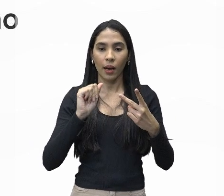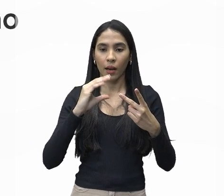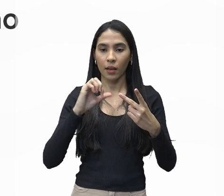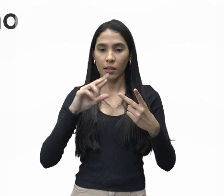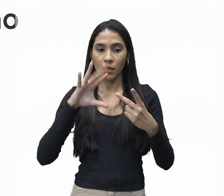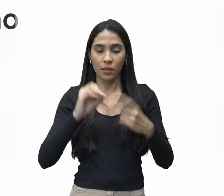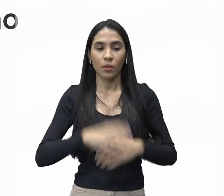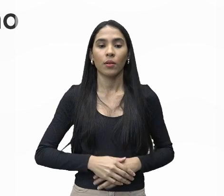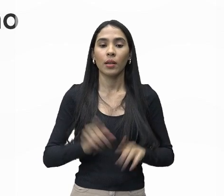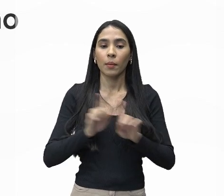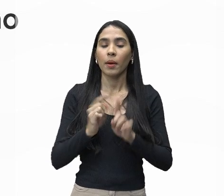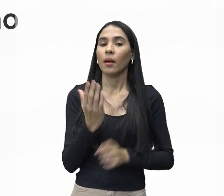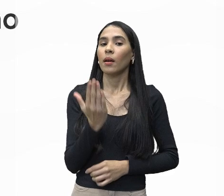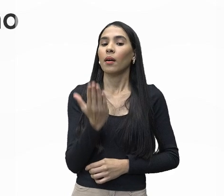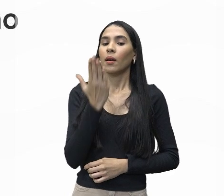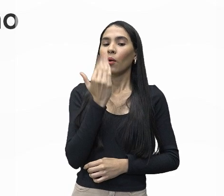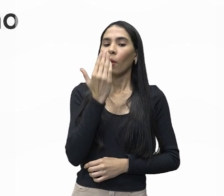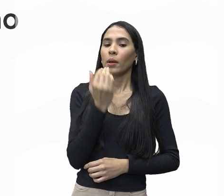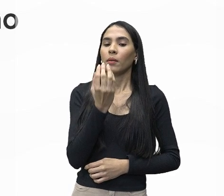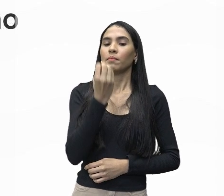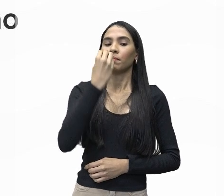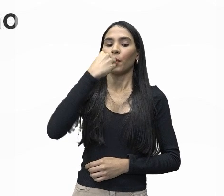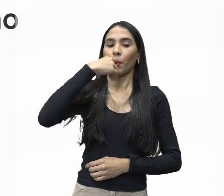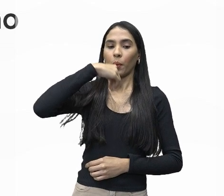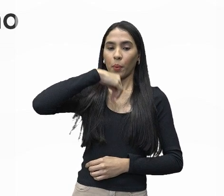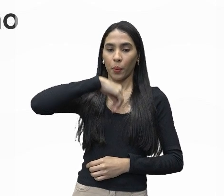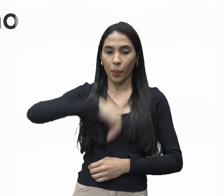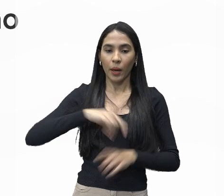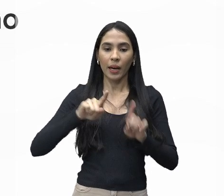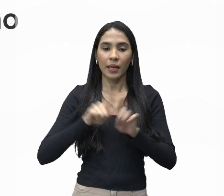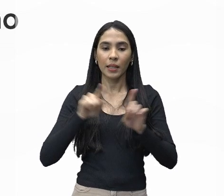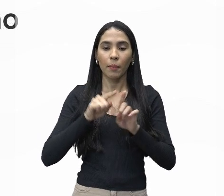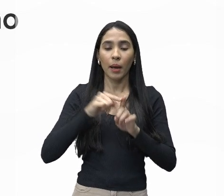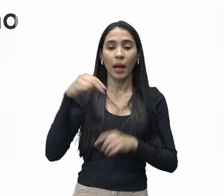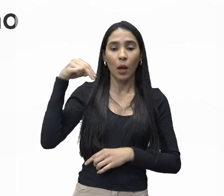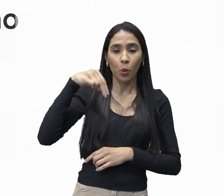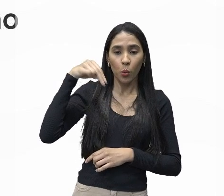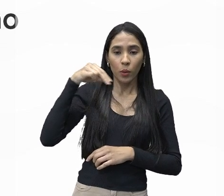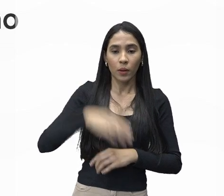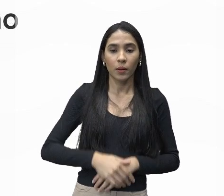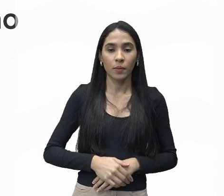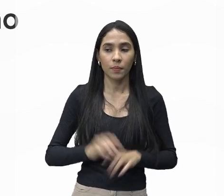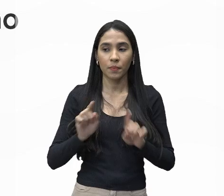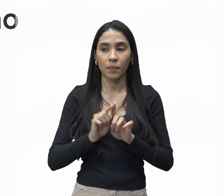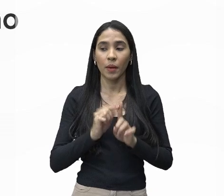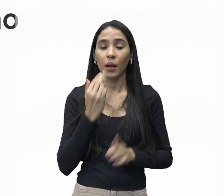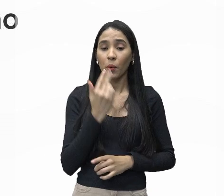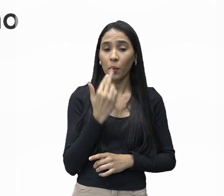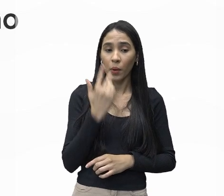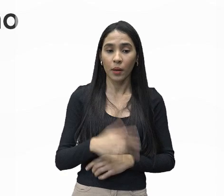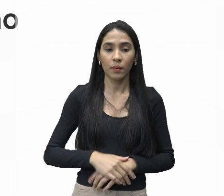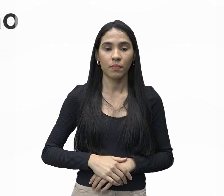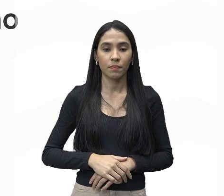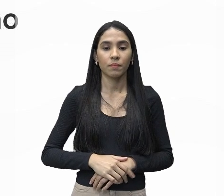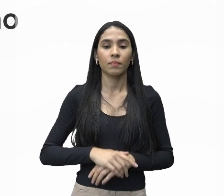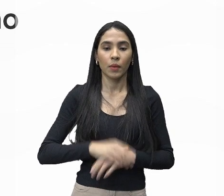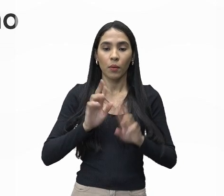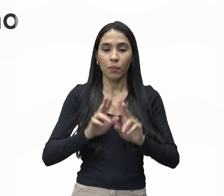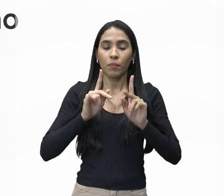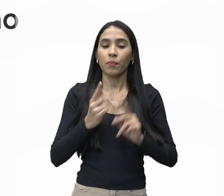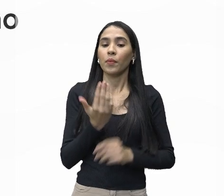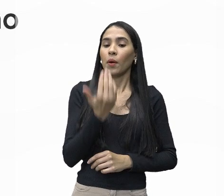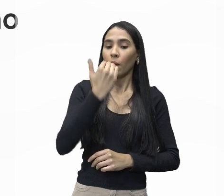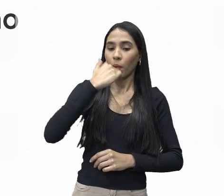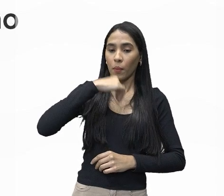a digestão dos alimentos ingeridos e a absorção dos nutrientes. Os órgãos acessórios não fazem parte do caminho dos alimentos,